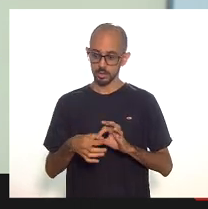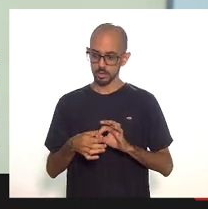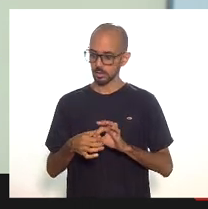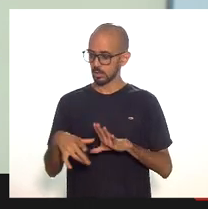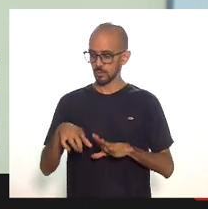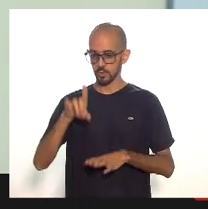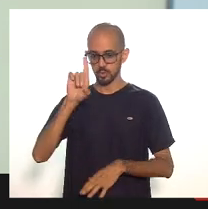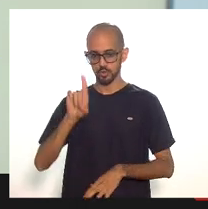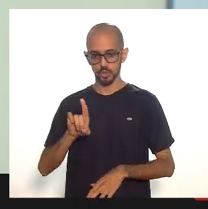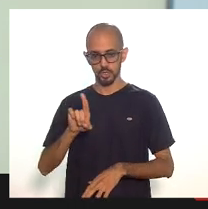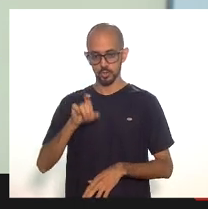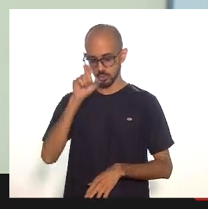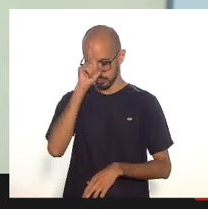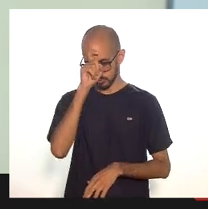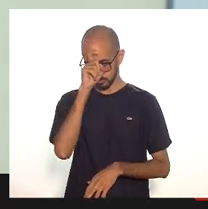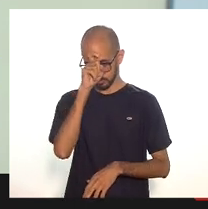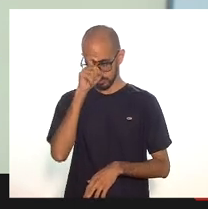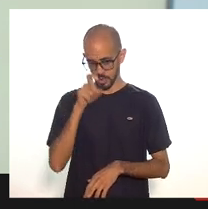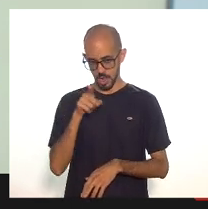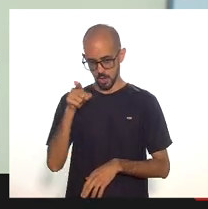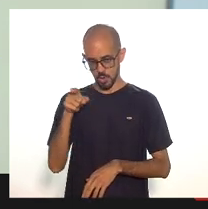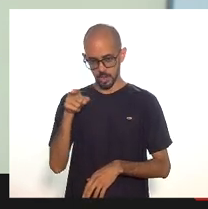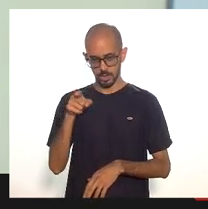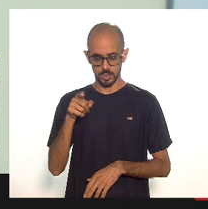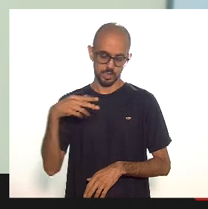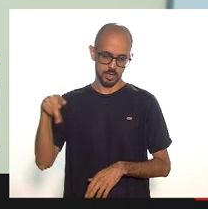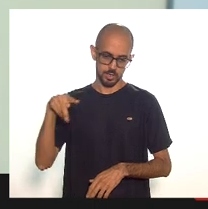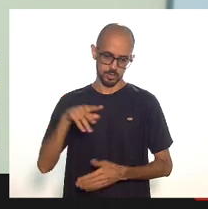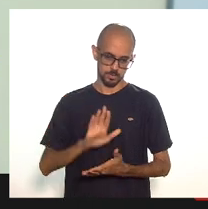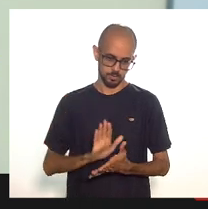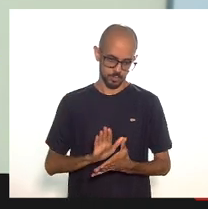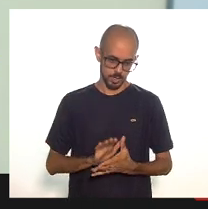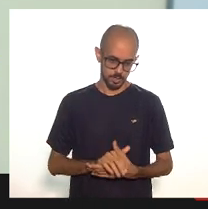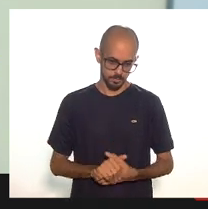Hospital Federal da Lagoa,